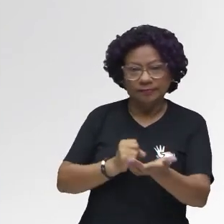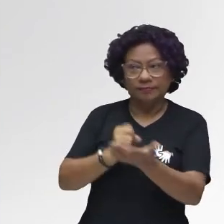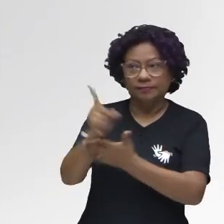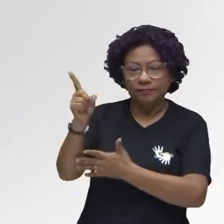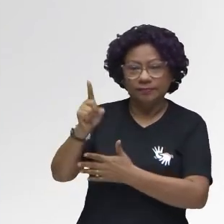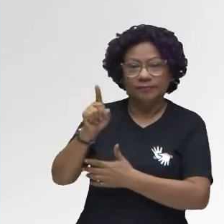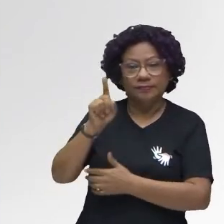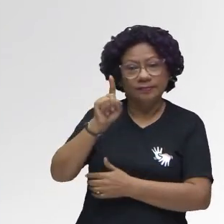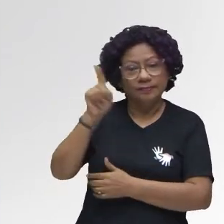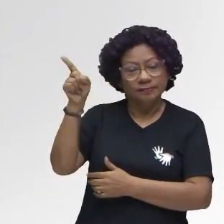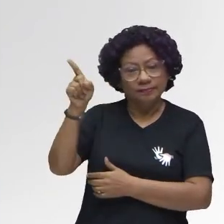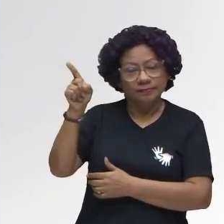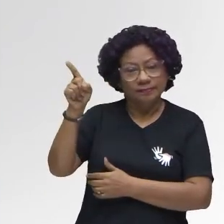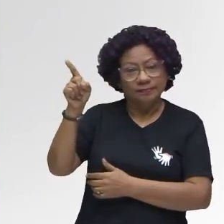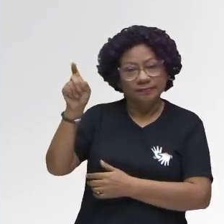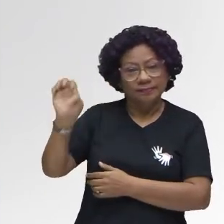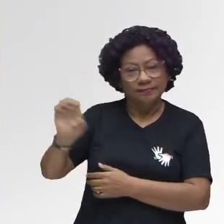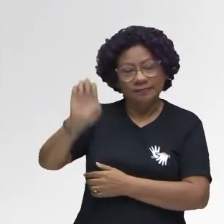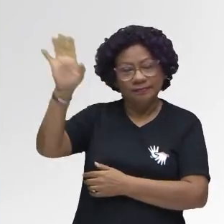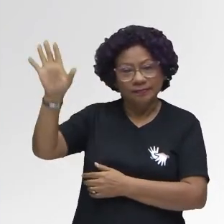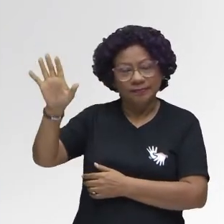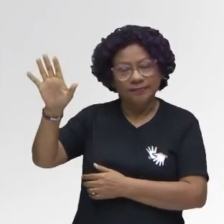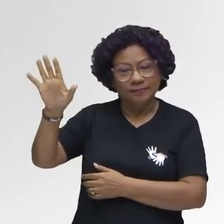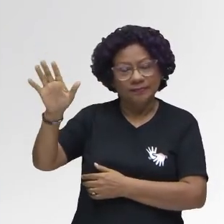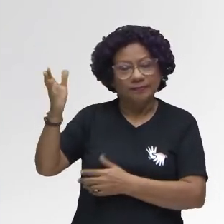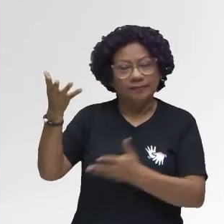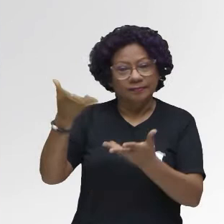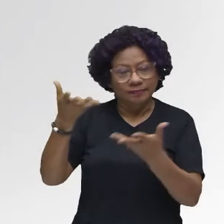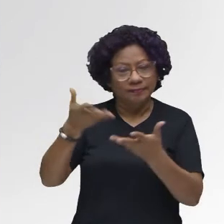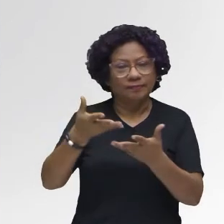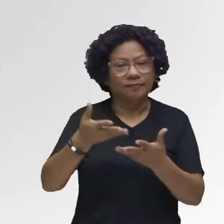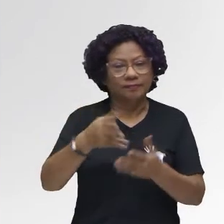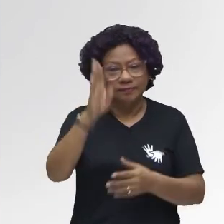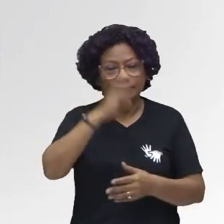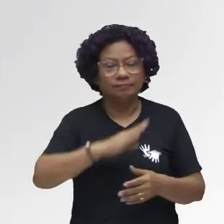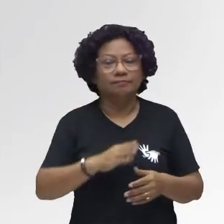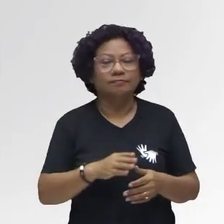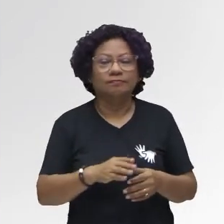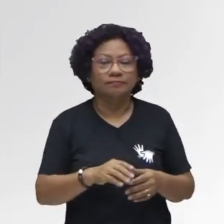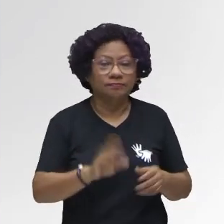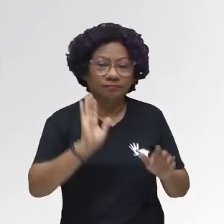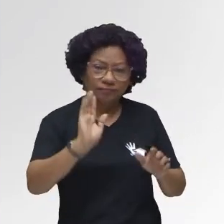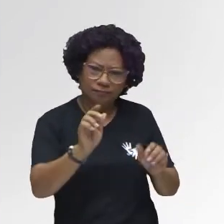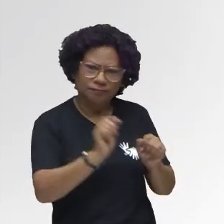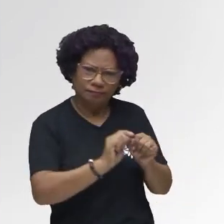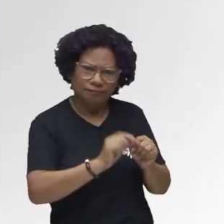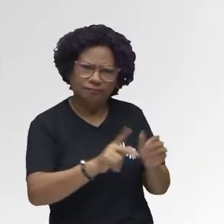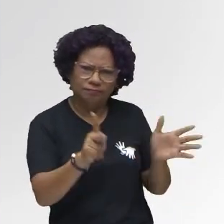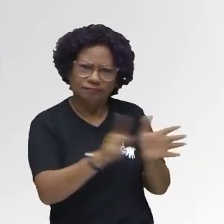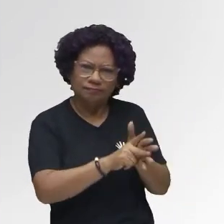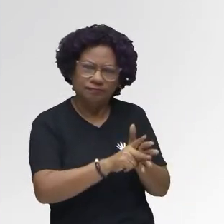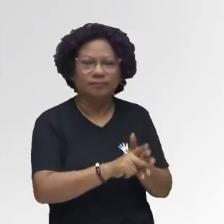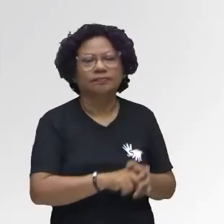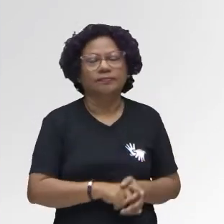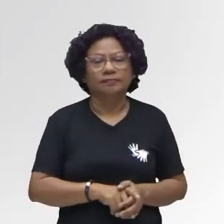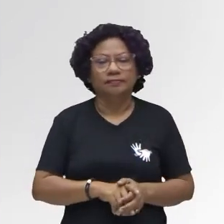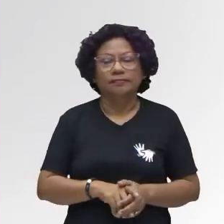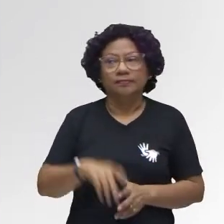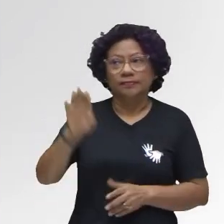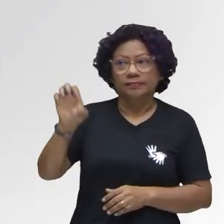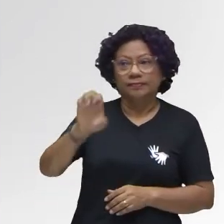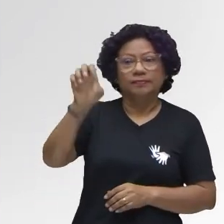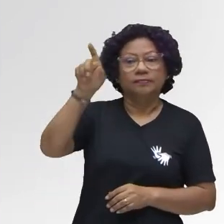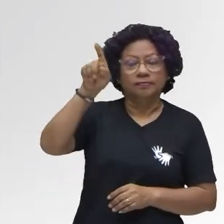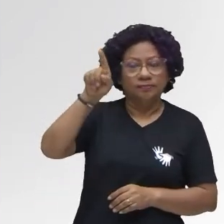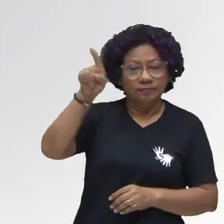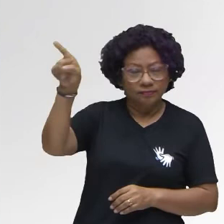passou então a receber essas empresas estrangeiras. A Europa estava, tentando se reerguer da guerra. Então, o Brasil